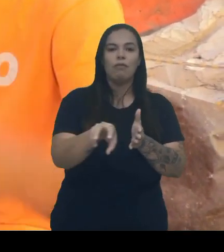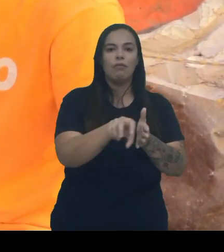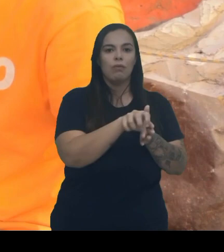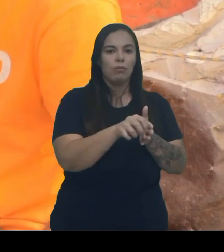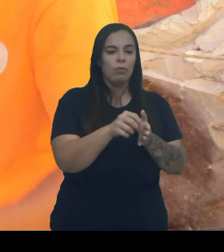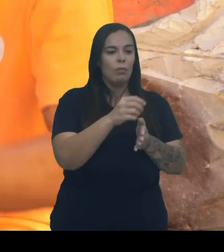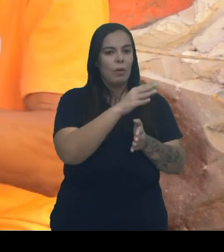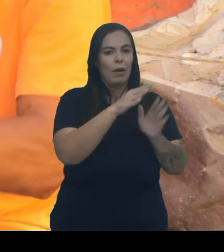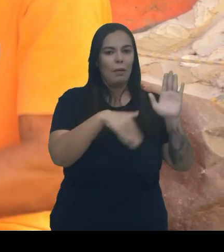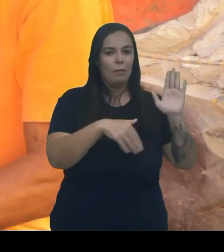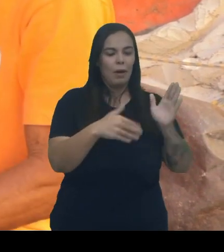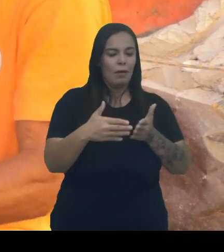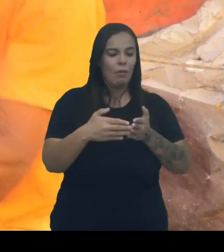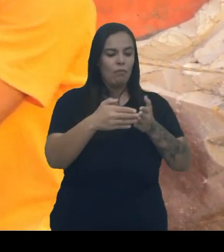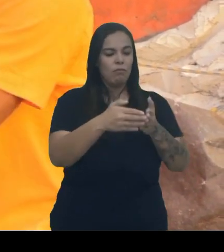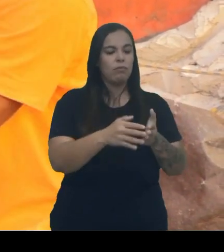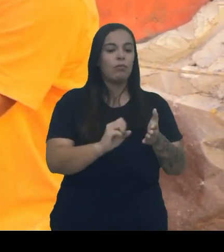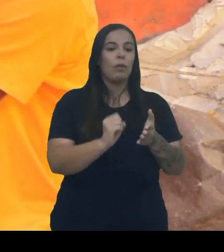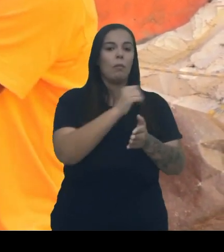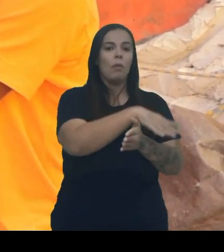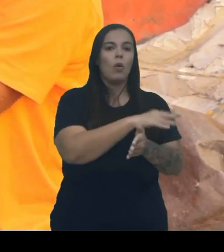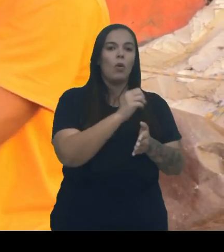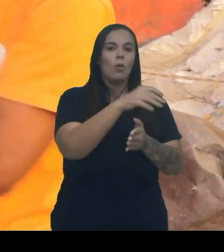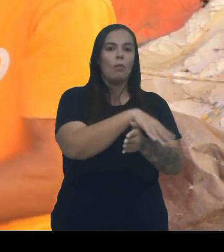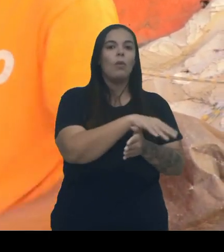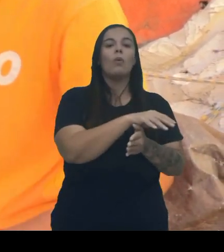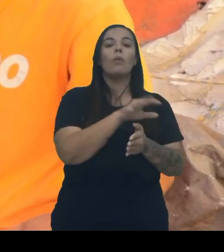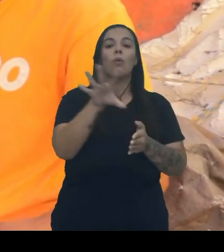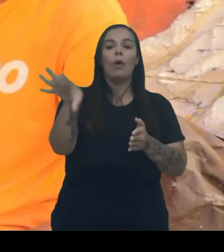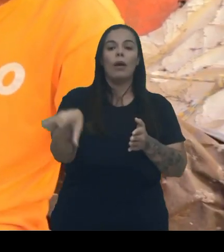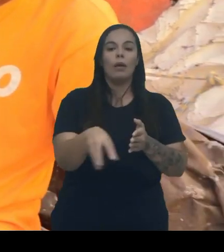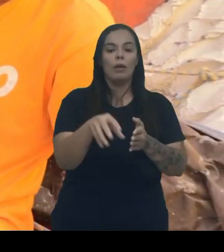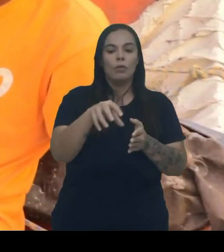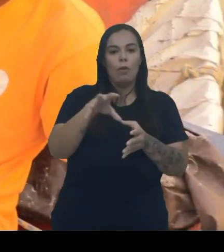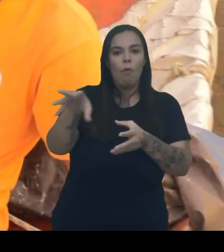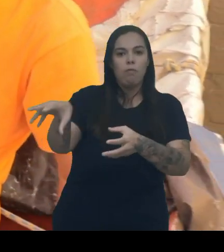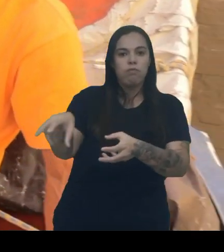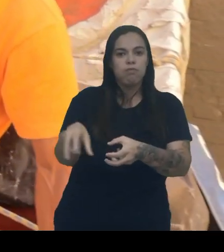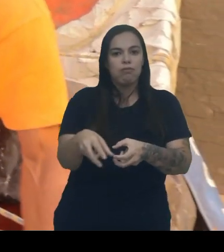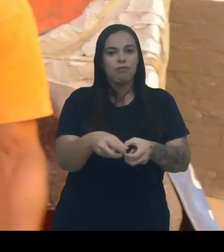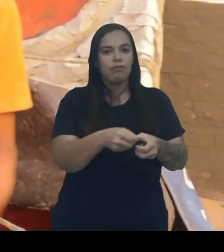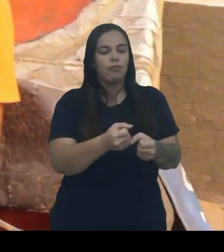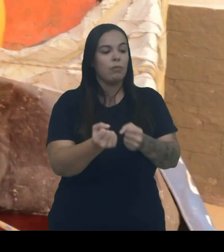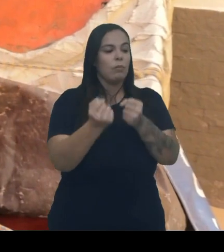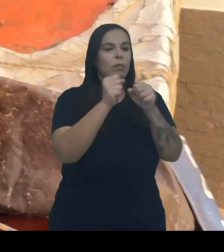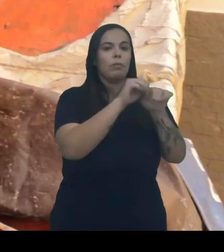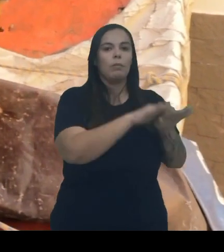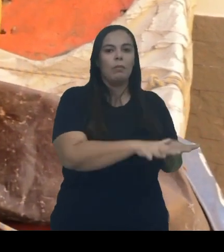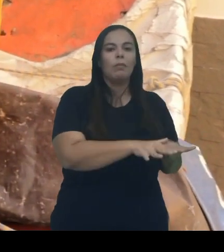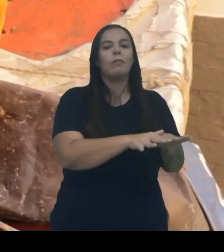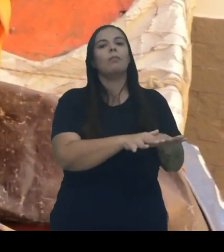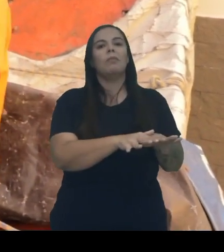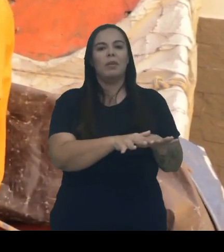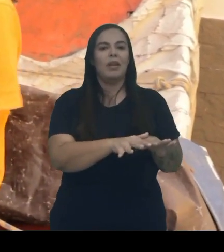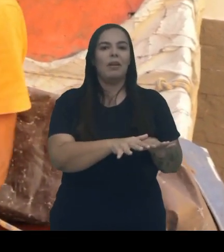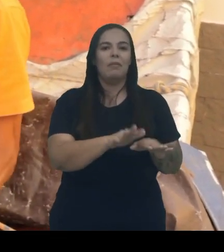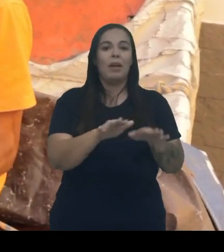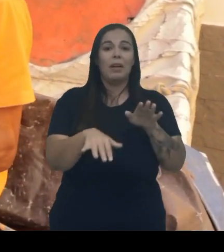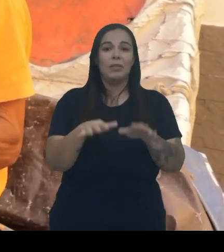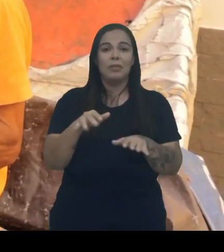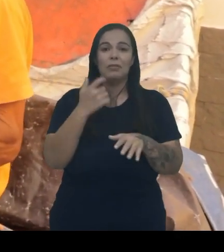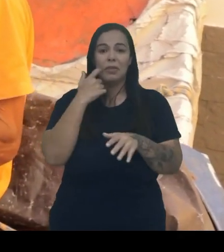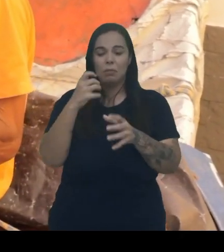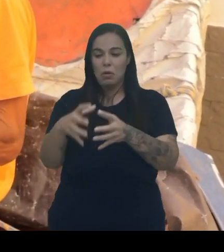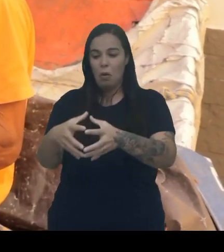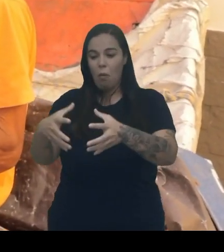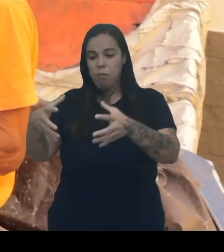gente pulava todo mundo, já levava a corda, ia puxando, aí a tainha batia aqui e voltava de pularia. Aí, às